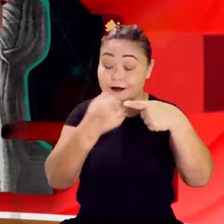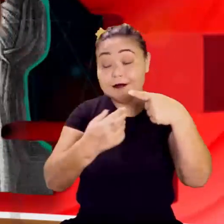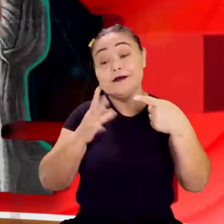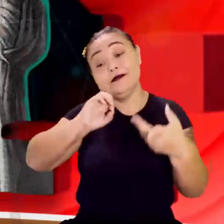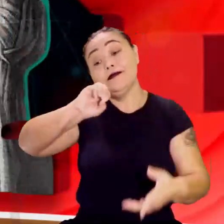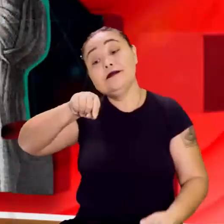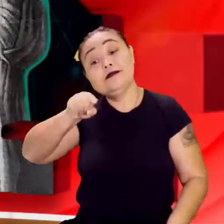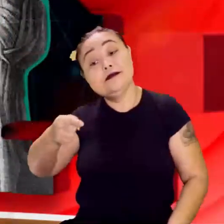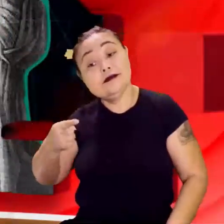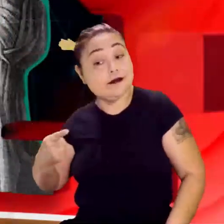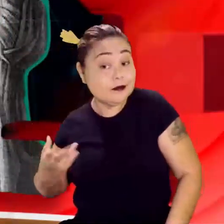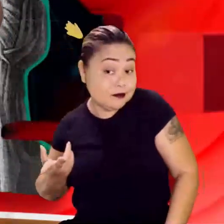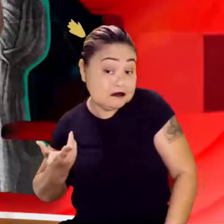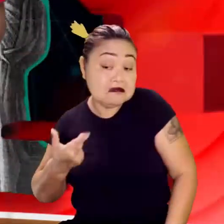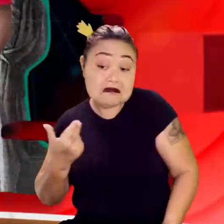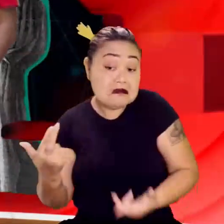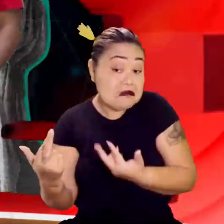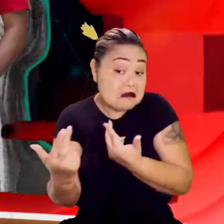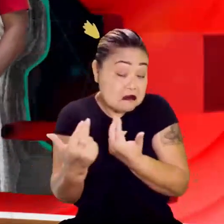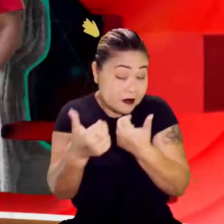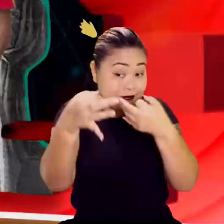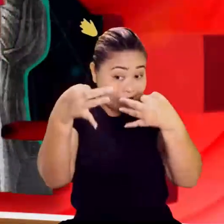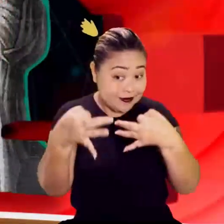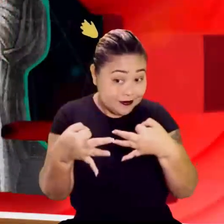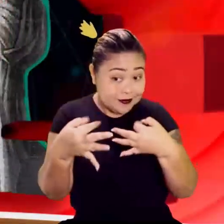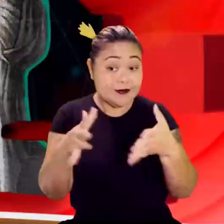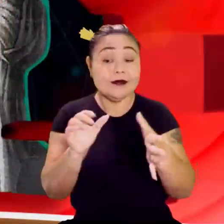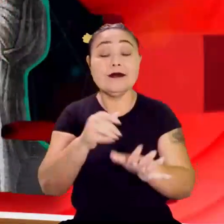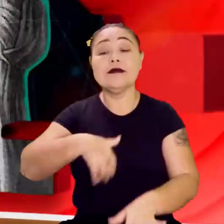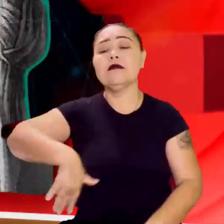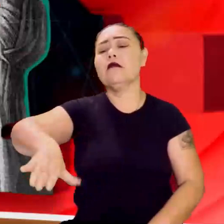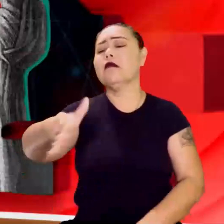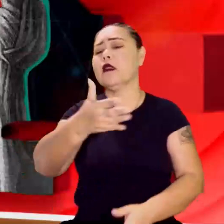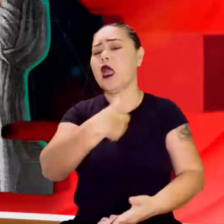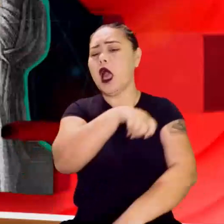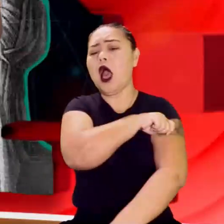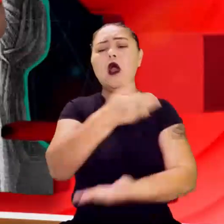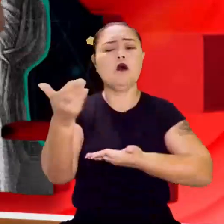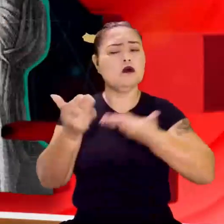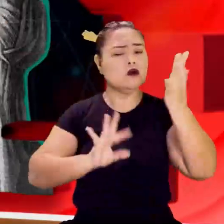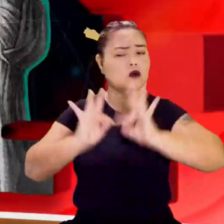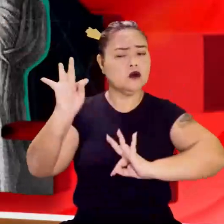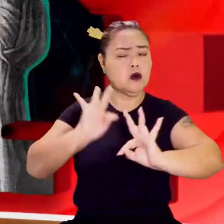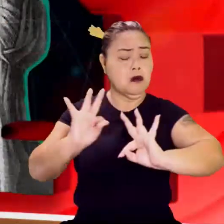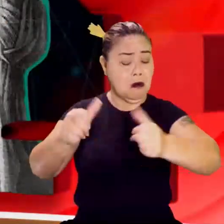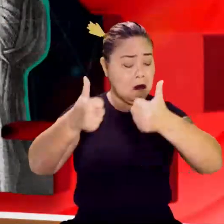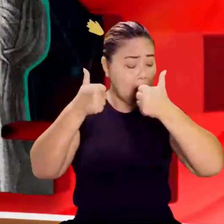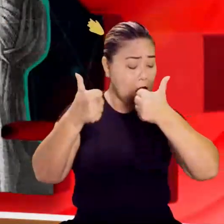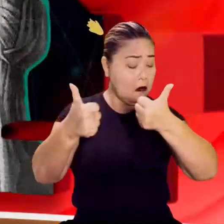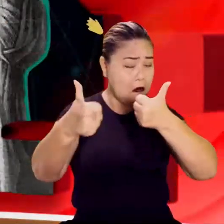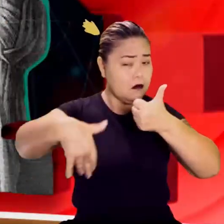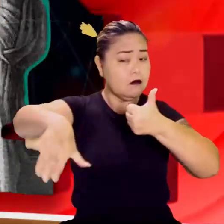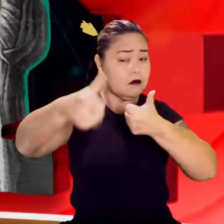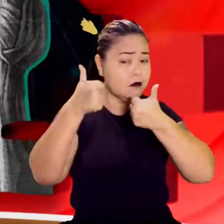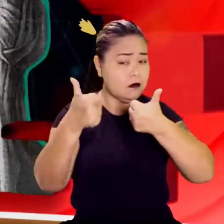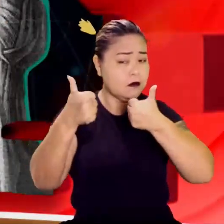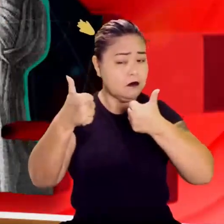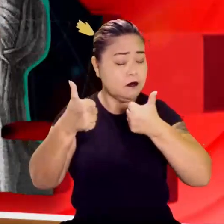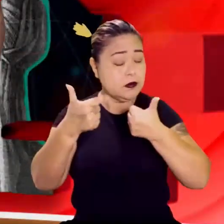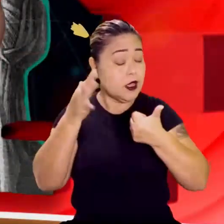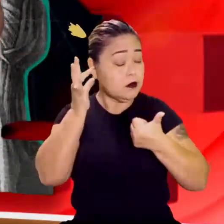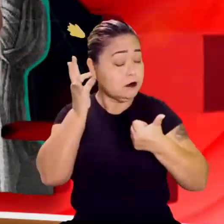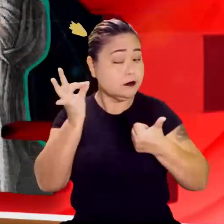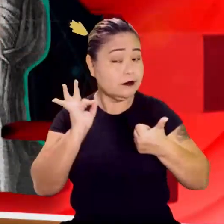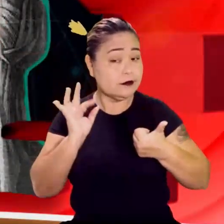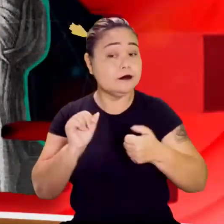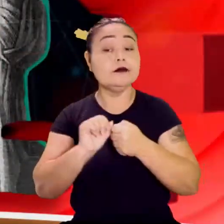o outro decimal. Certinho? Aluno da mediação aí, primeiro ano, já tá craque em tudo isso, né? Tá